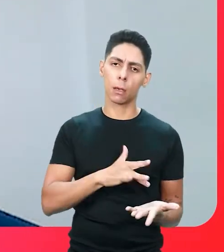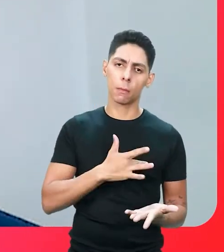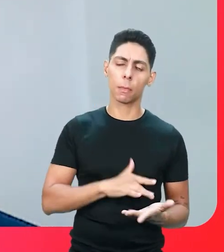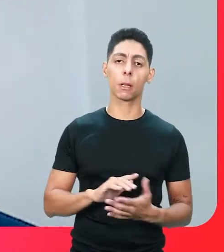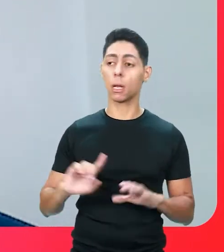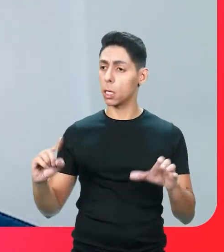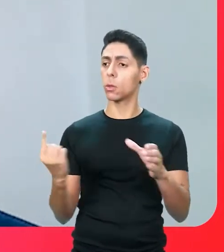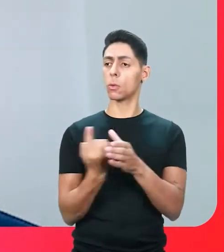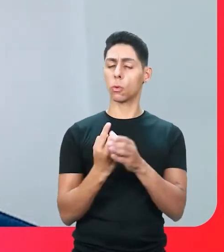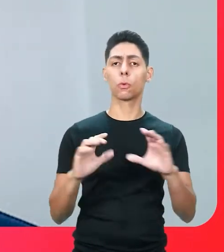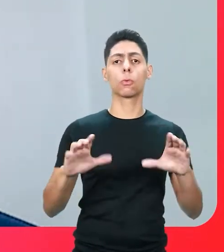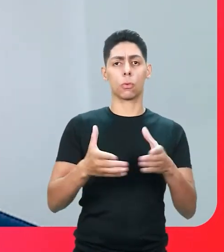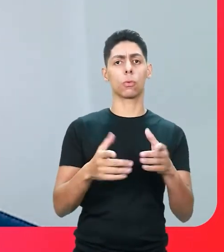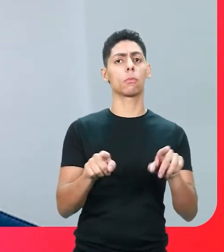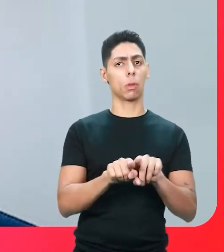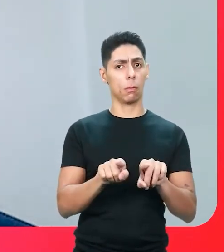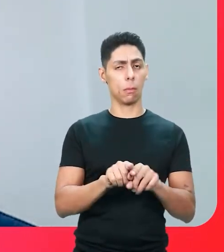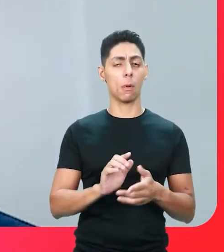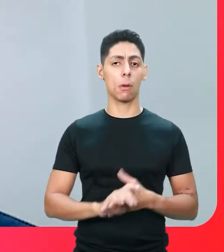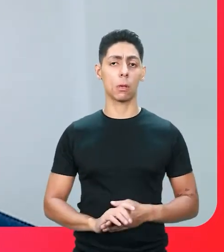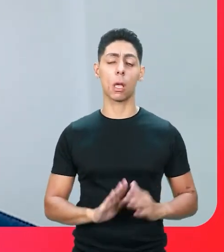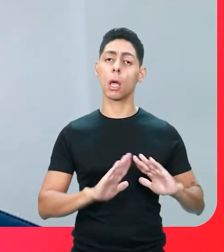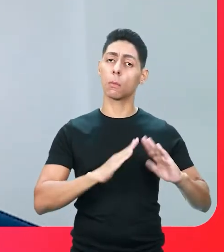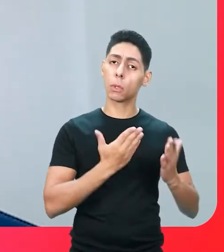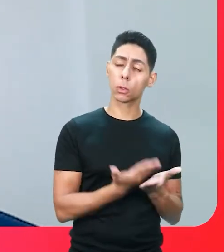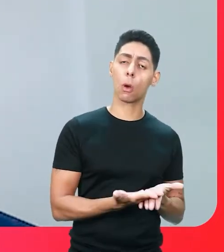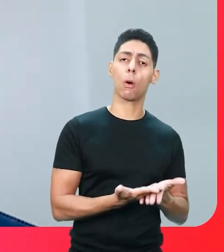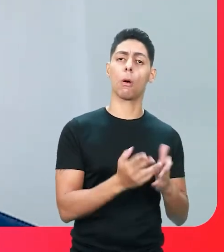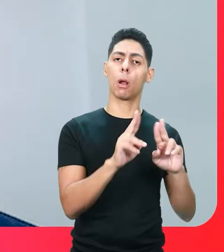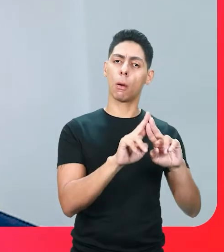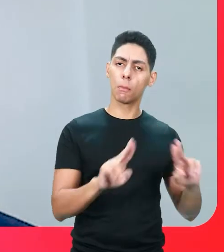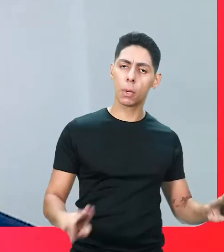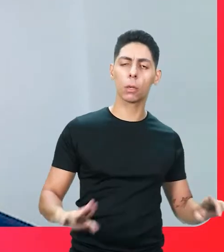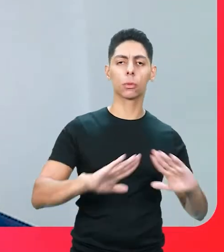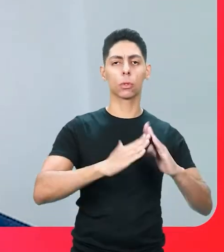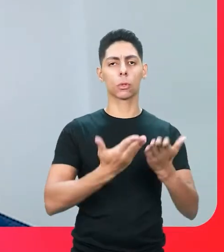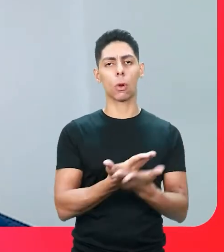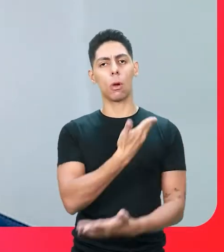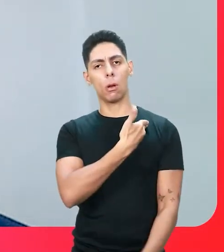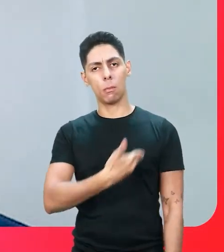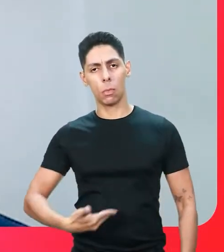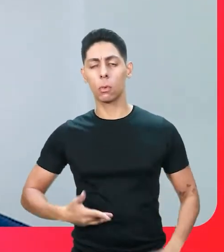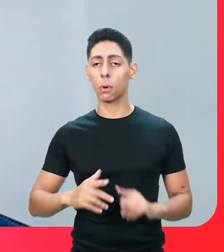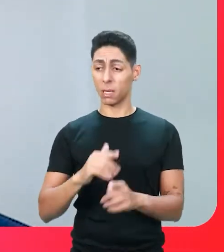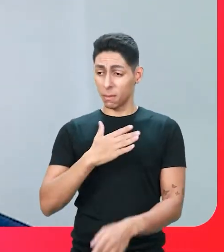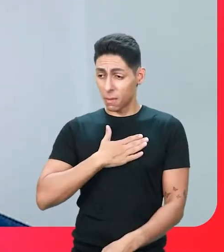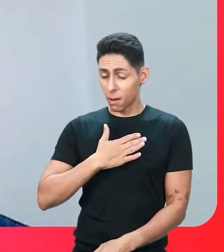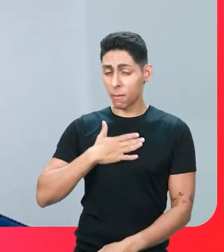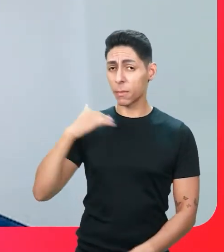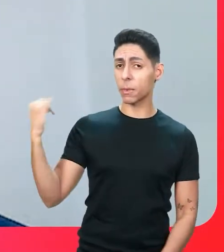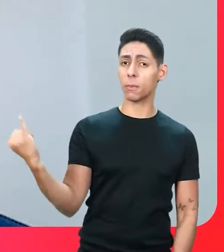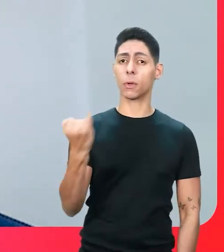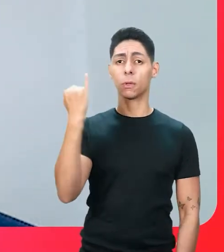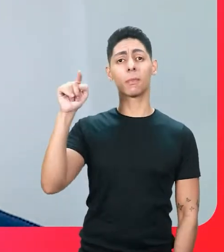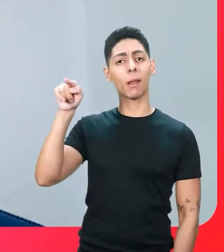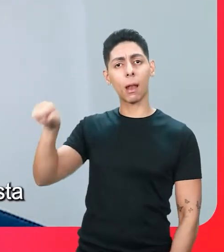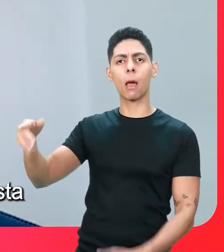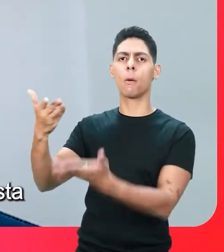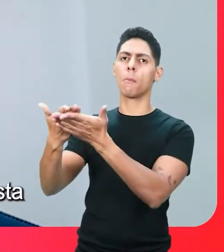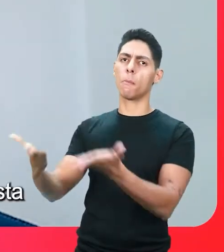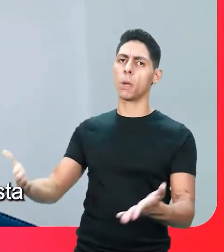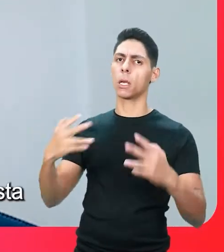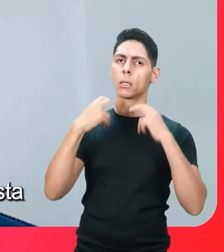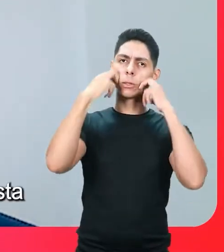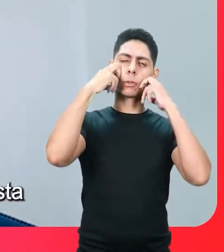grupo. Um colégio de subúrbio também, escola pública, mas foi muito importante para mim, porque ali eu venci a timidez.